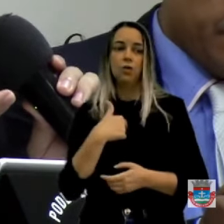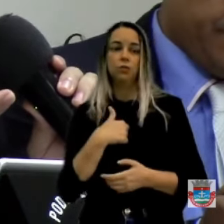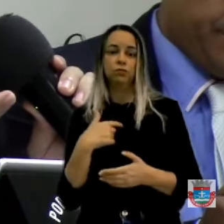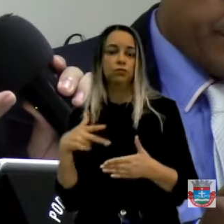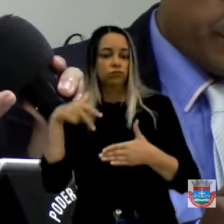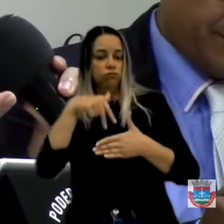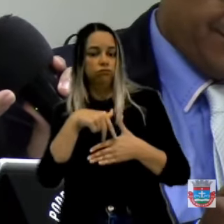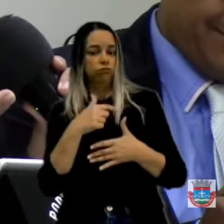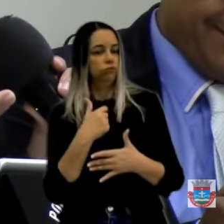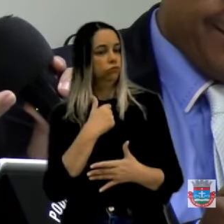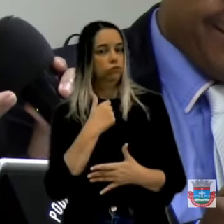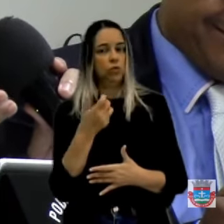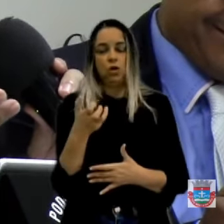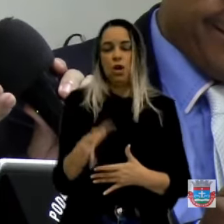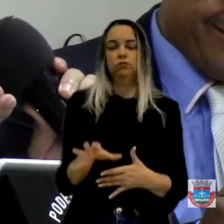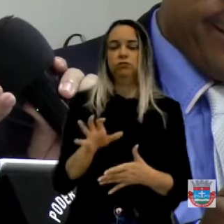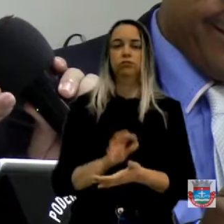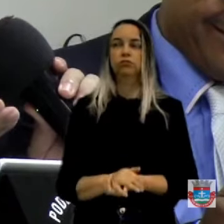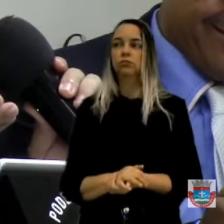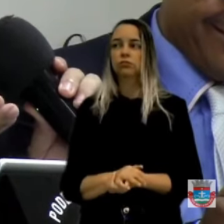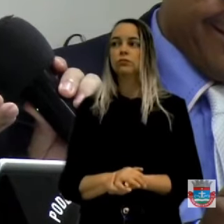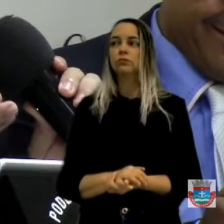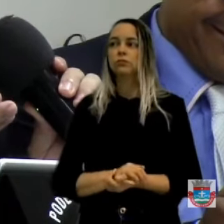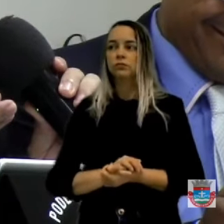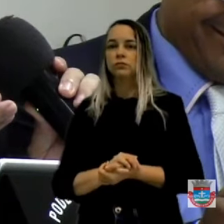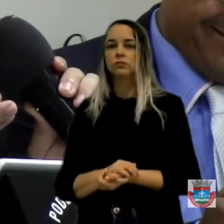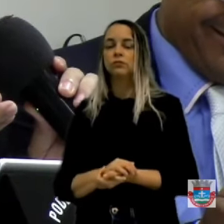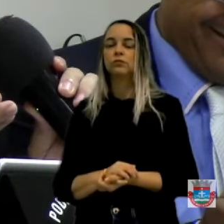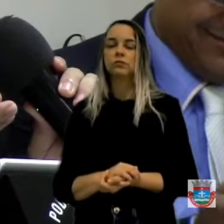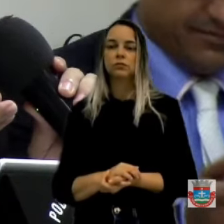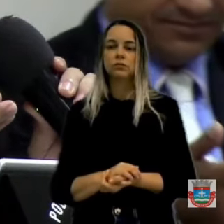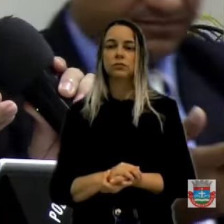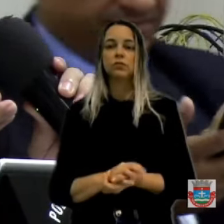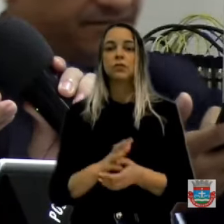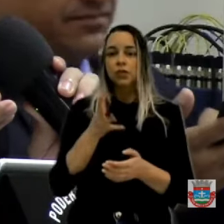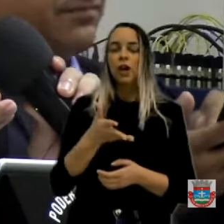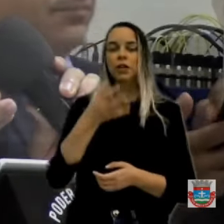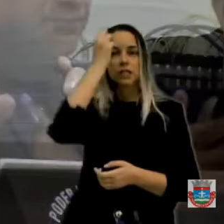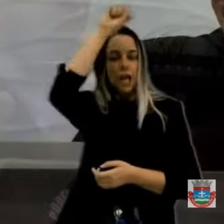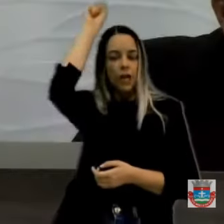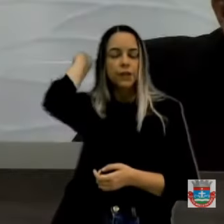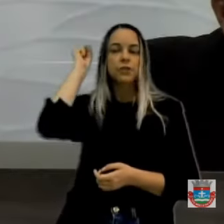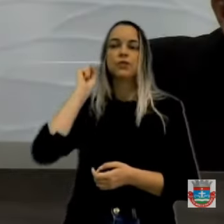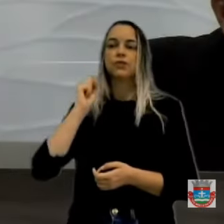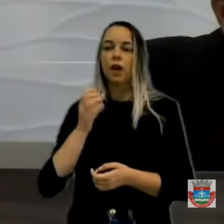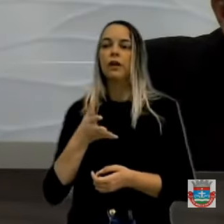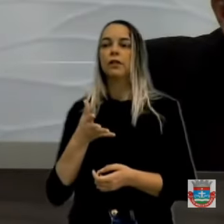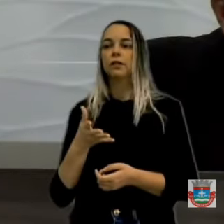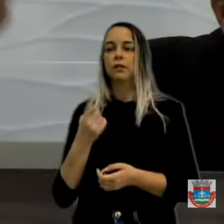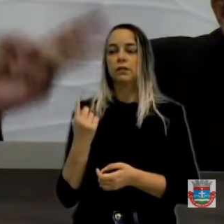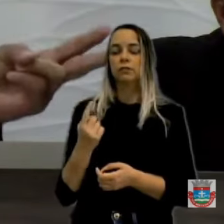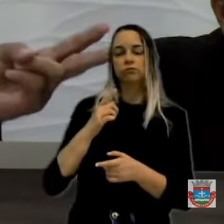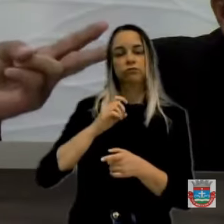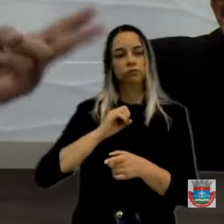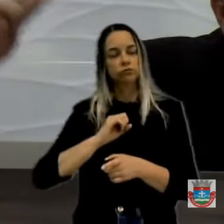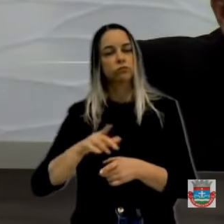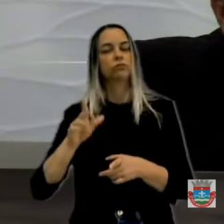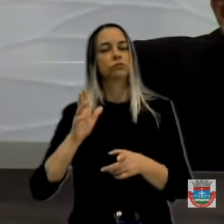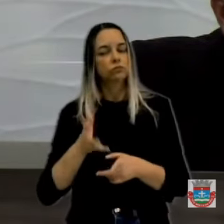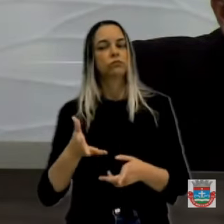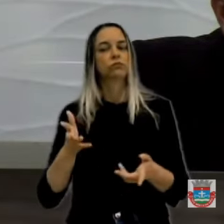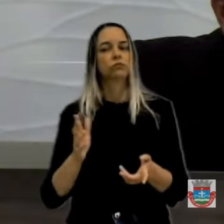Eu não aceito. Não se tem não daqui, aceita, aqui não tem nem duas peças, duas medidas. Já tirei Sidney do hospital, que não tem peso, duas medidas. Já cansei a